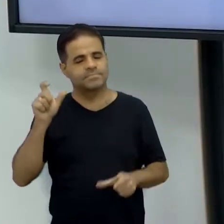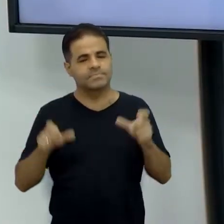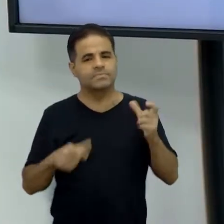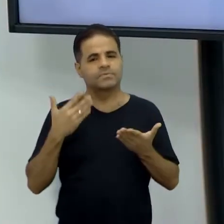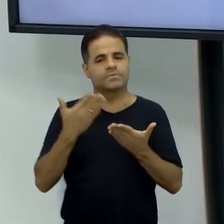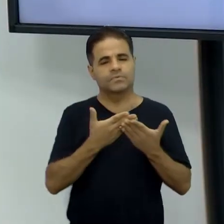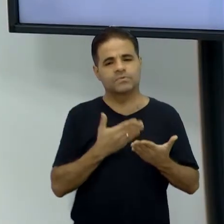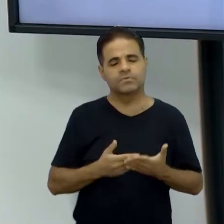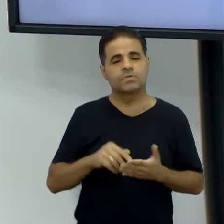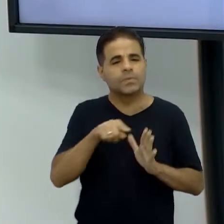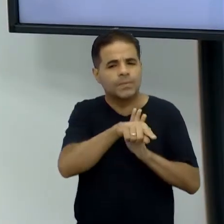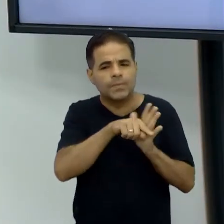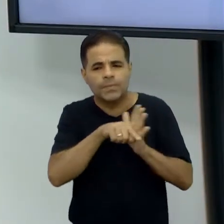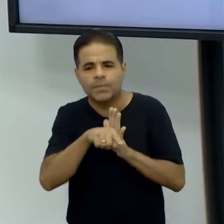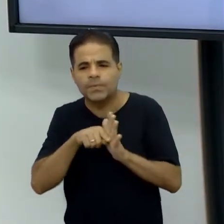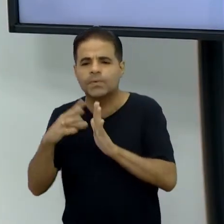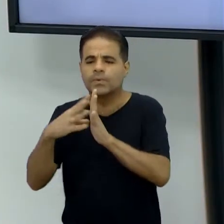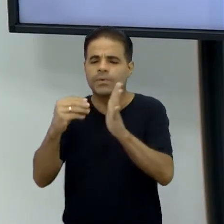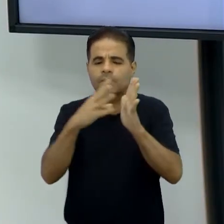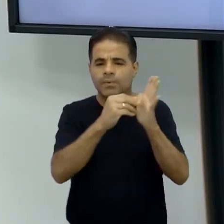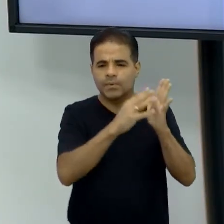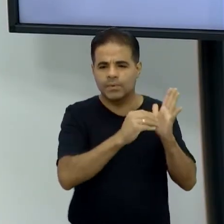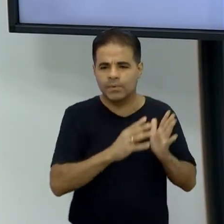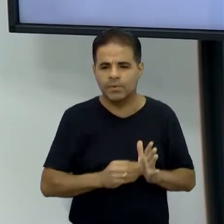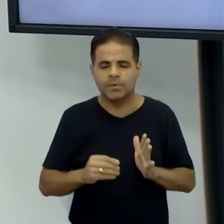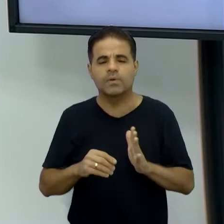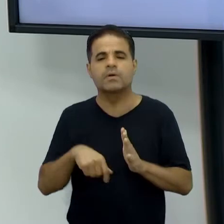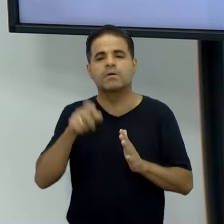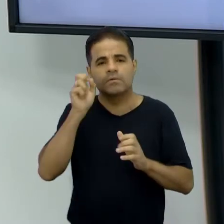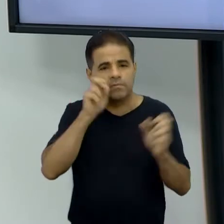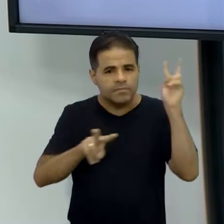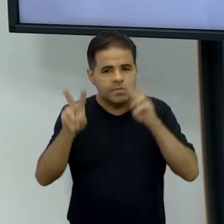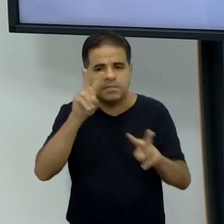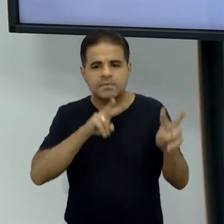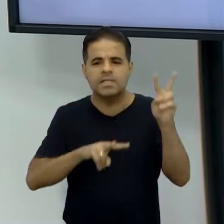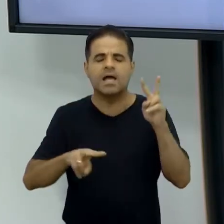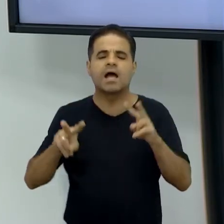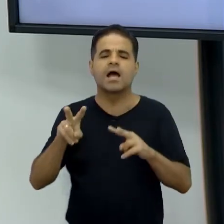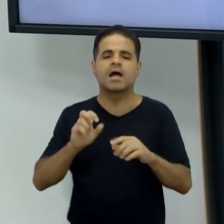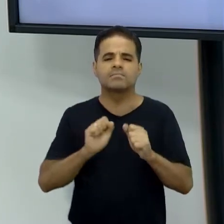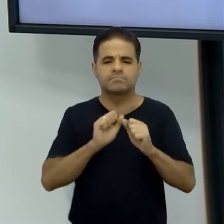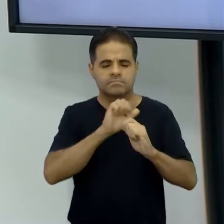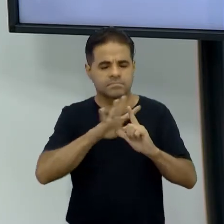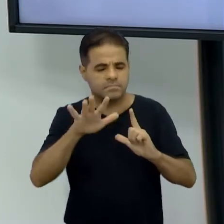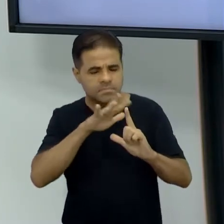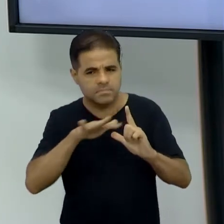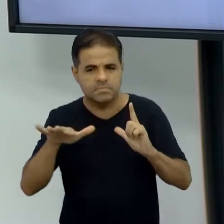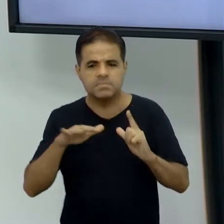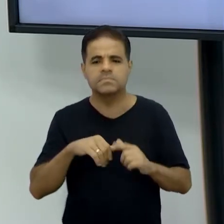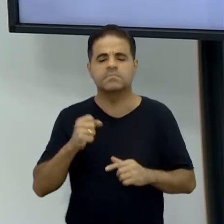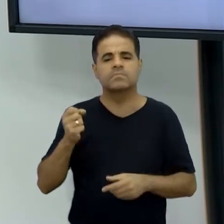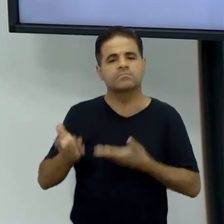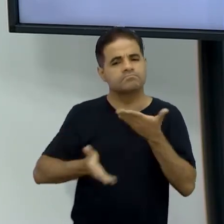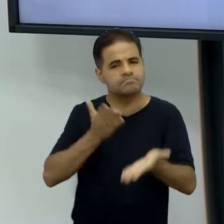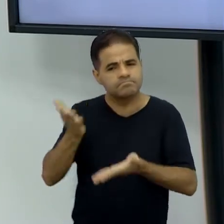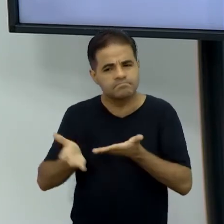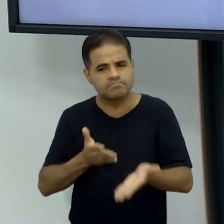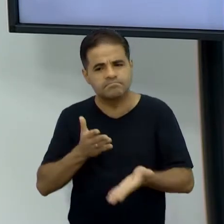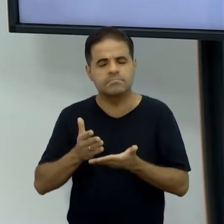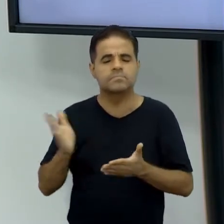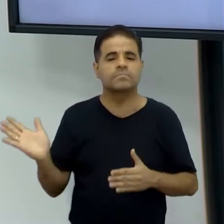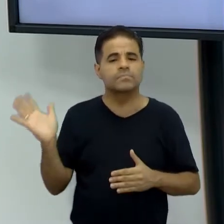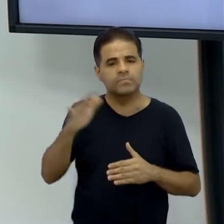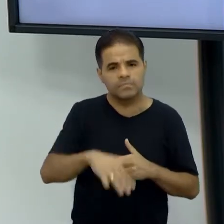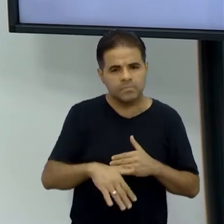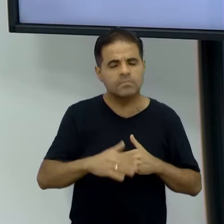estudantes investiguem sobre modalidades que tem mais visibilidade na mídia, que tem menos. A gente está traçando aí, a gente vem de um